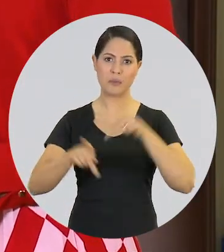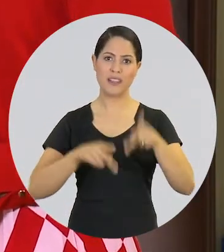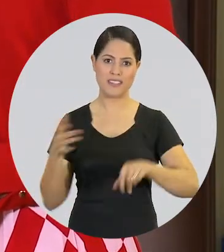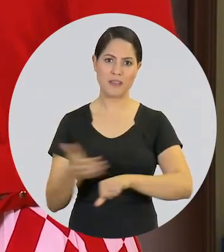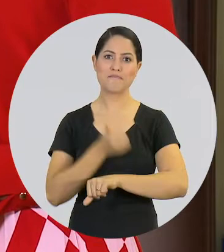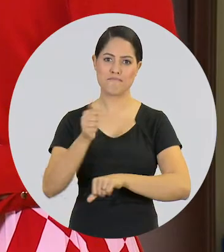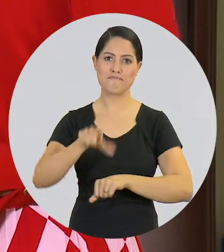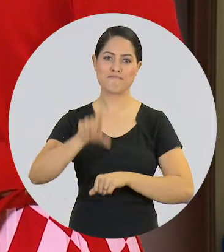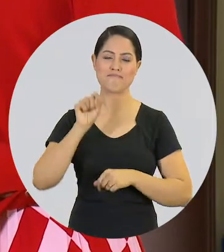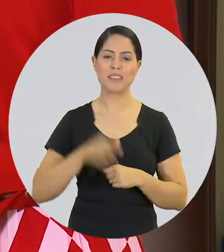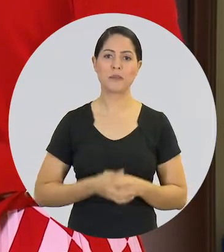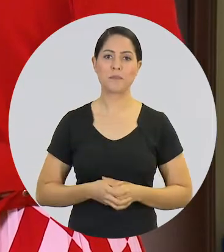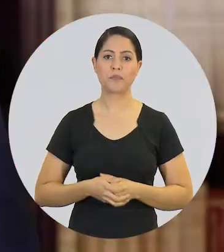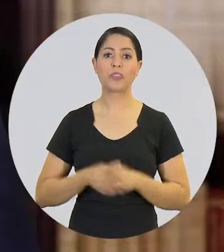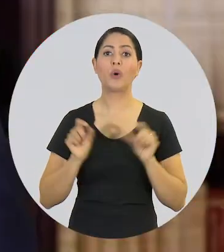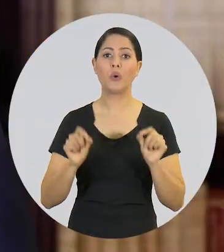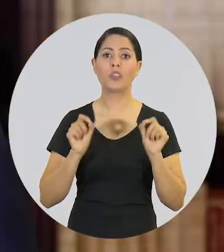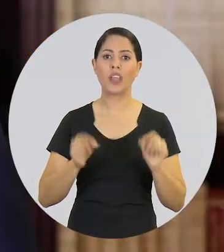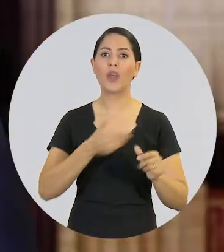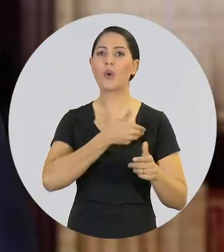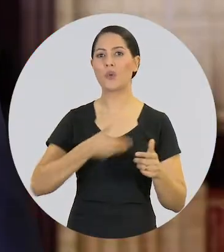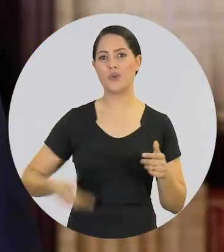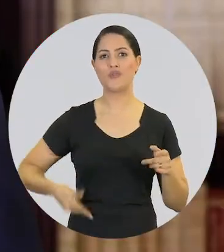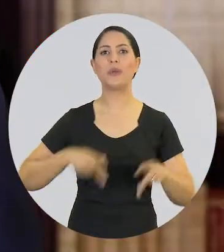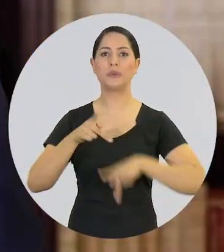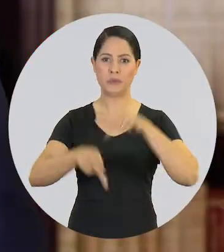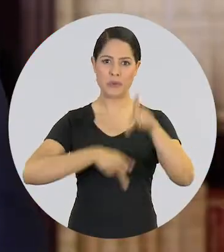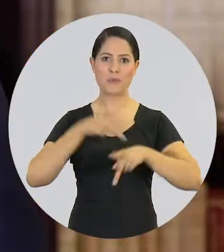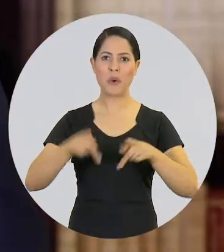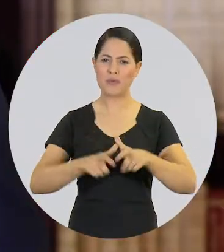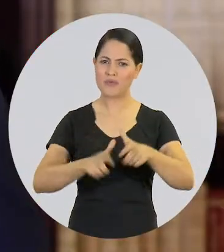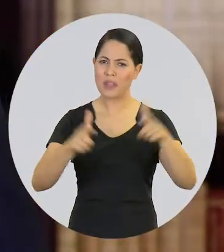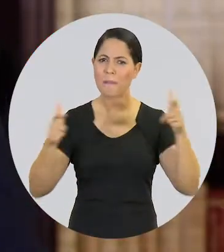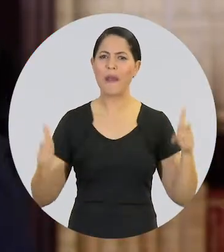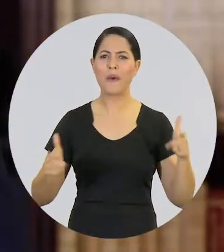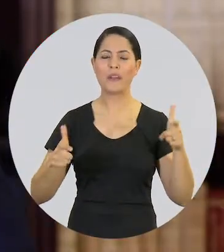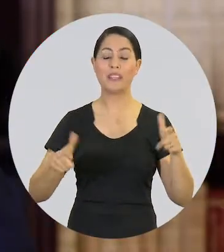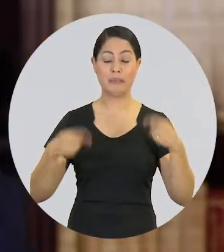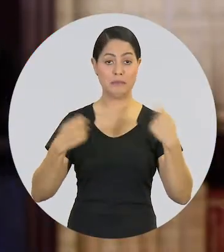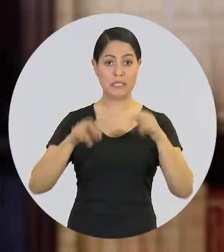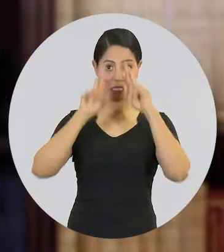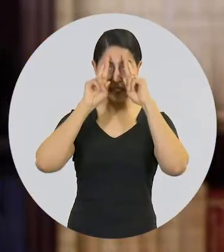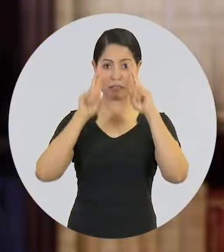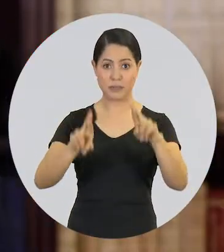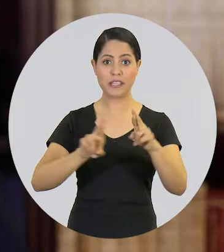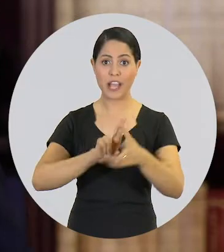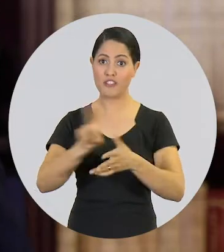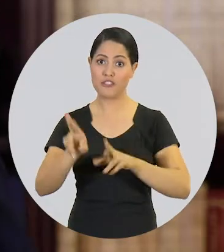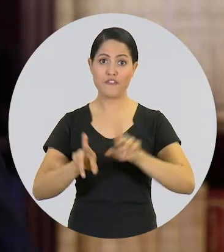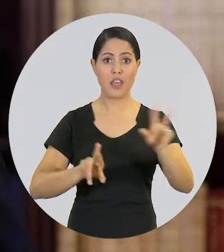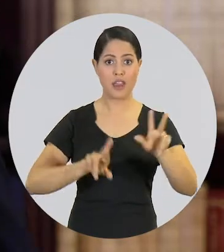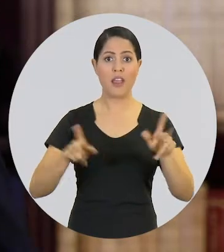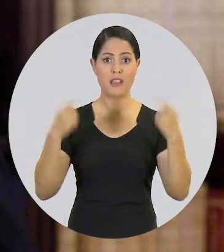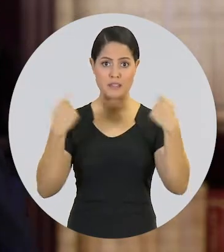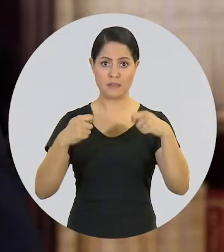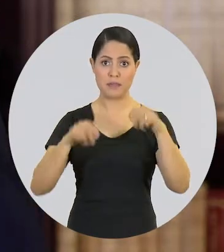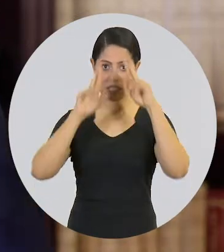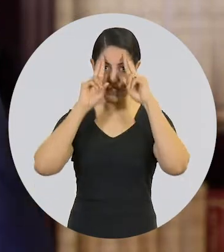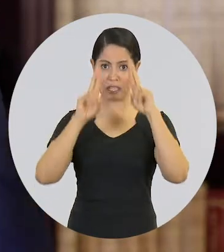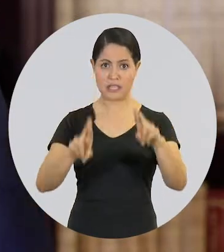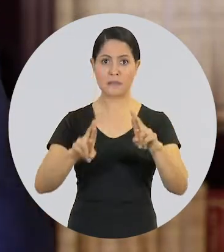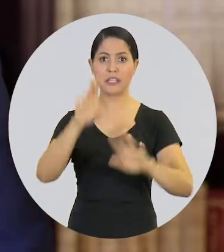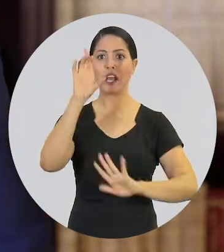Essa é a tônica da democracia. O governo do povo, ou seja, o governo da maioria, respeitada as diferenças